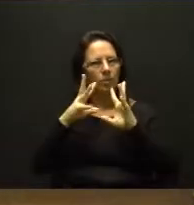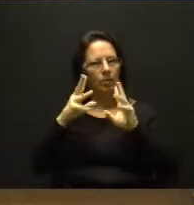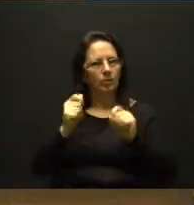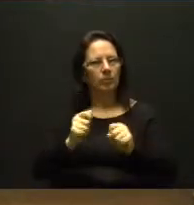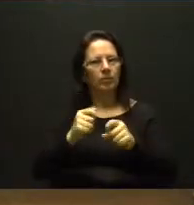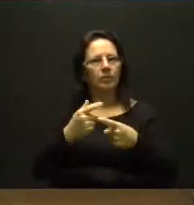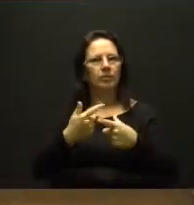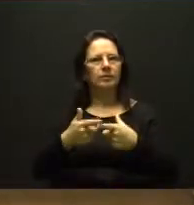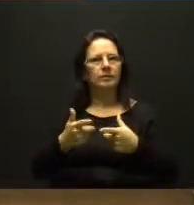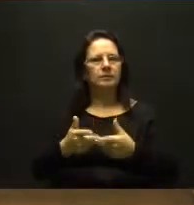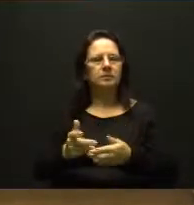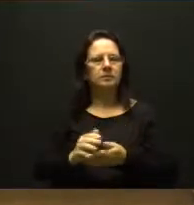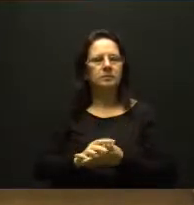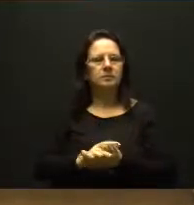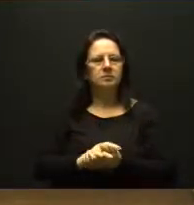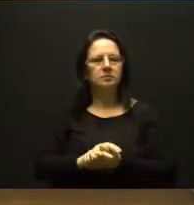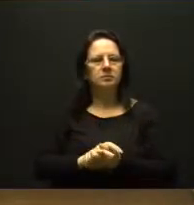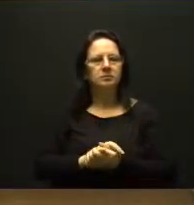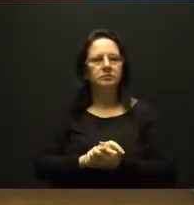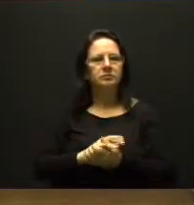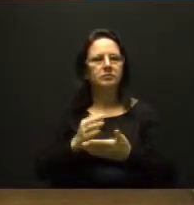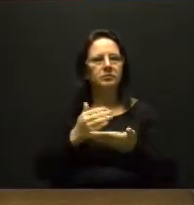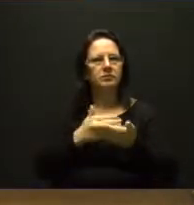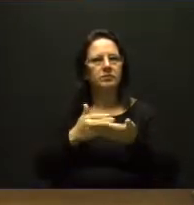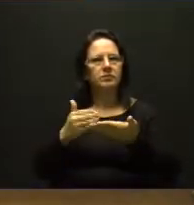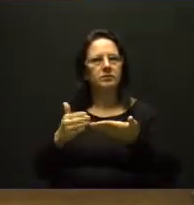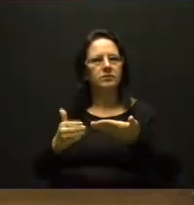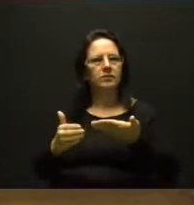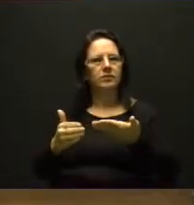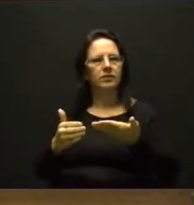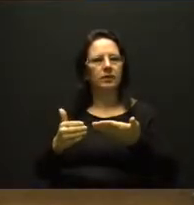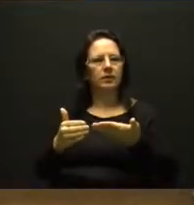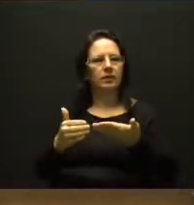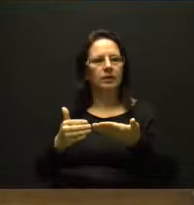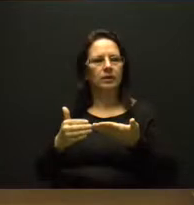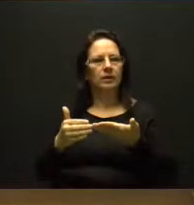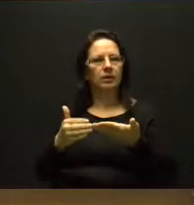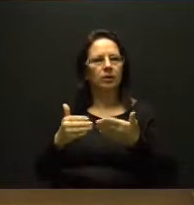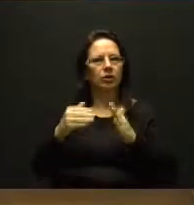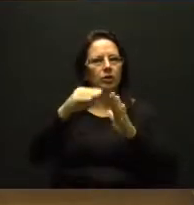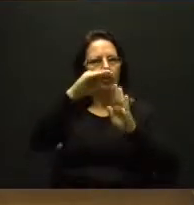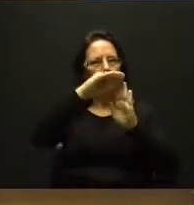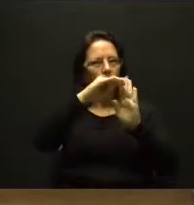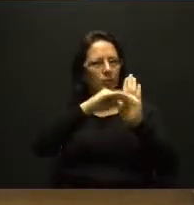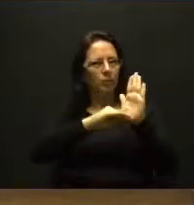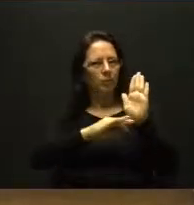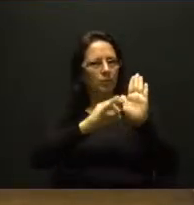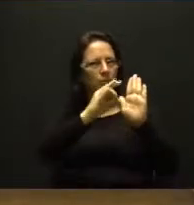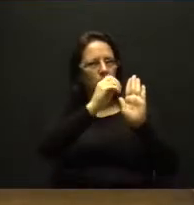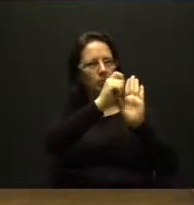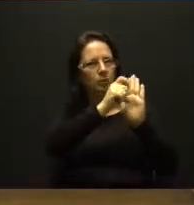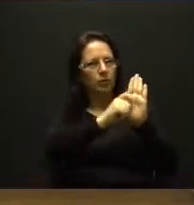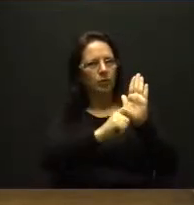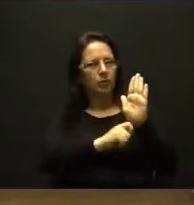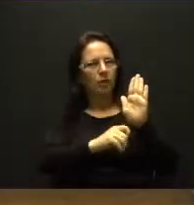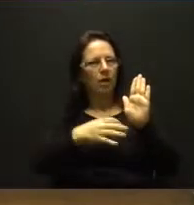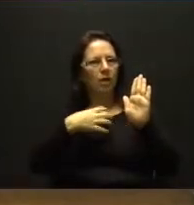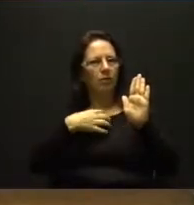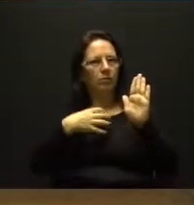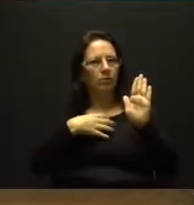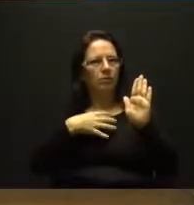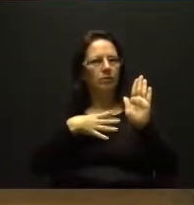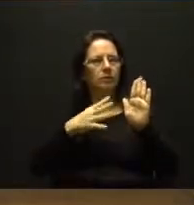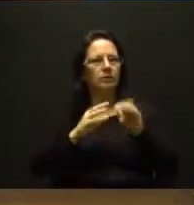governo do prefeito a de mário que converse que através de ddt projetos como esse e forma de